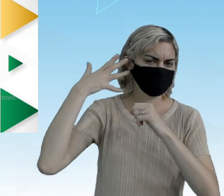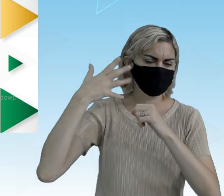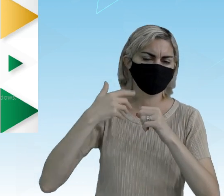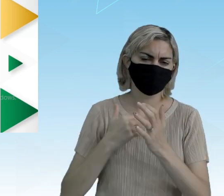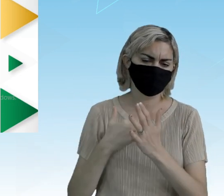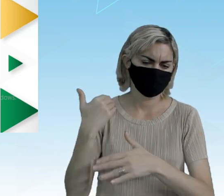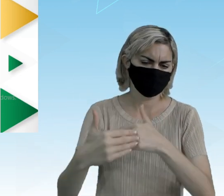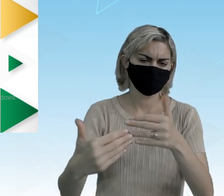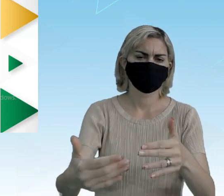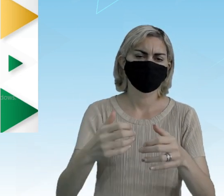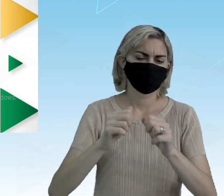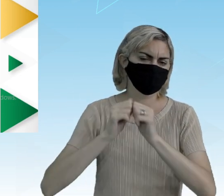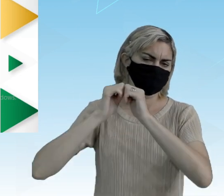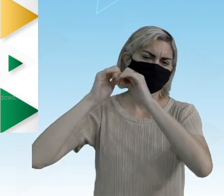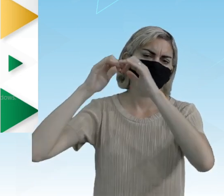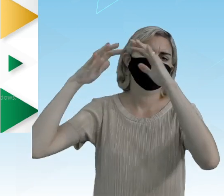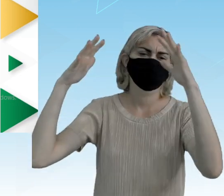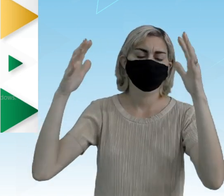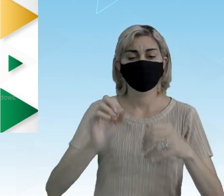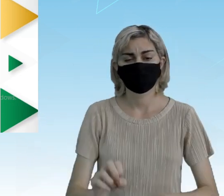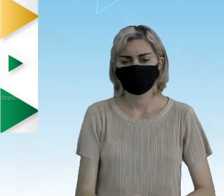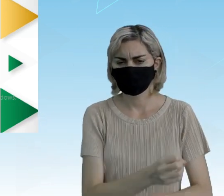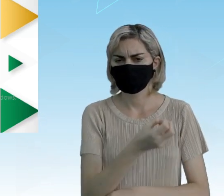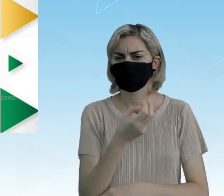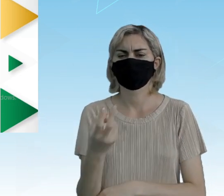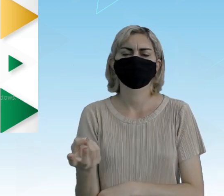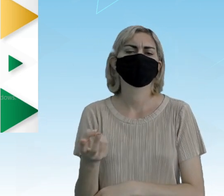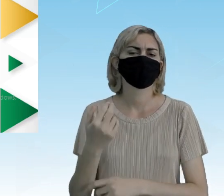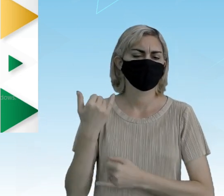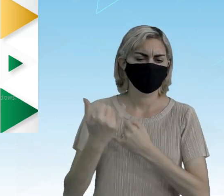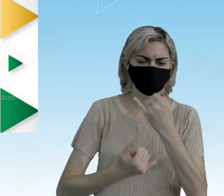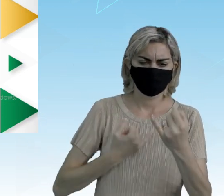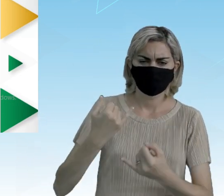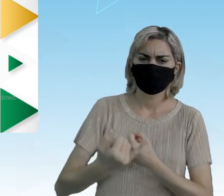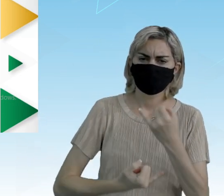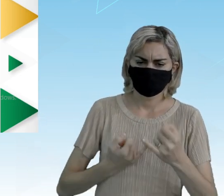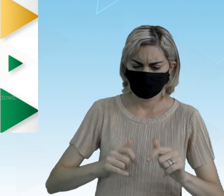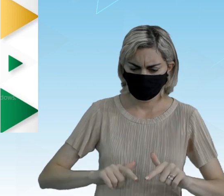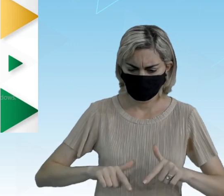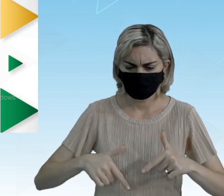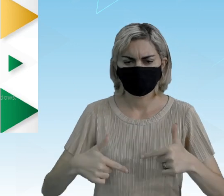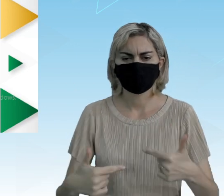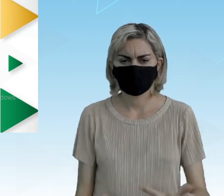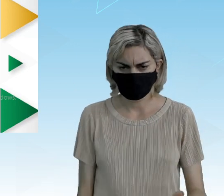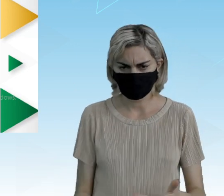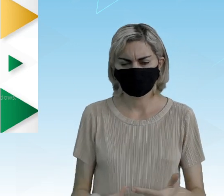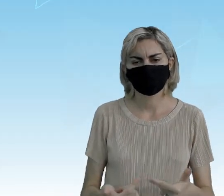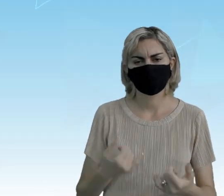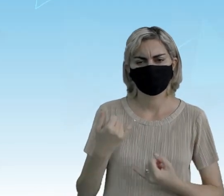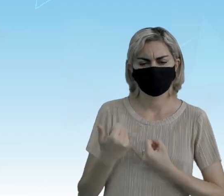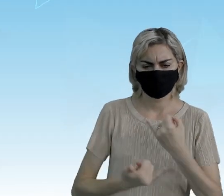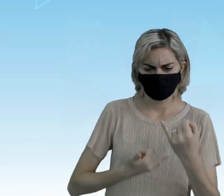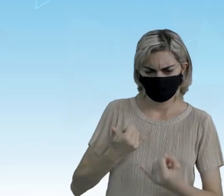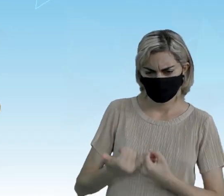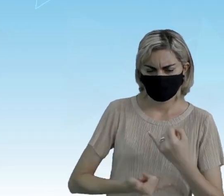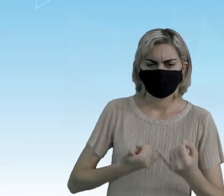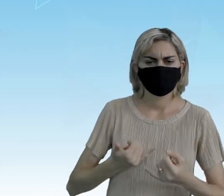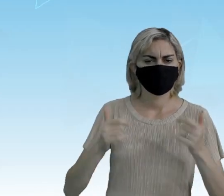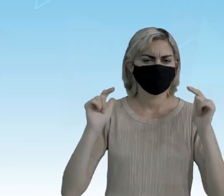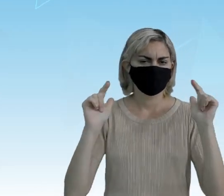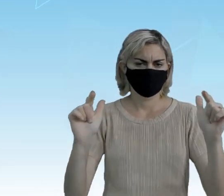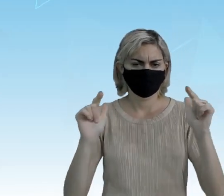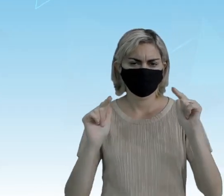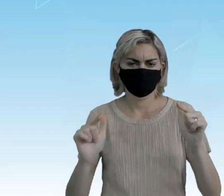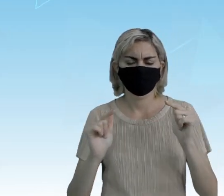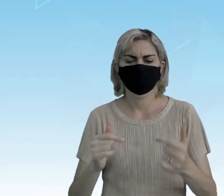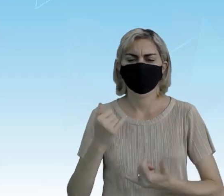tarde a imaginação. Ou seja, gente, brincadeira é uma ação do brincar, de se